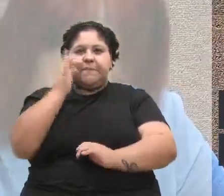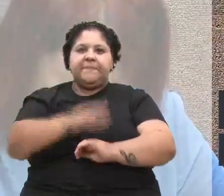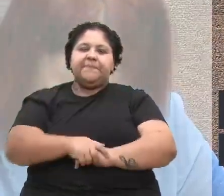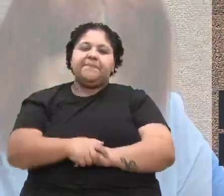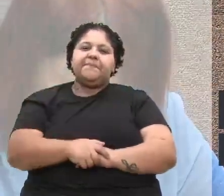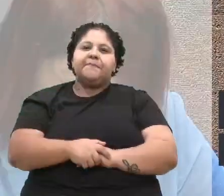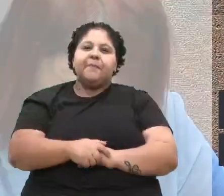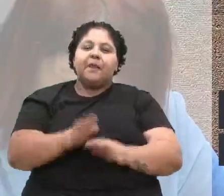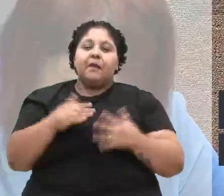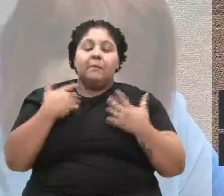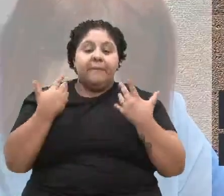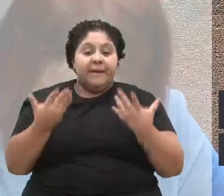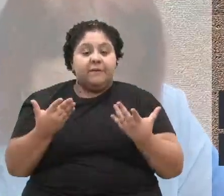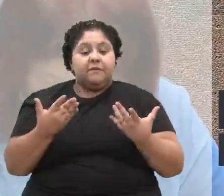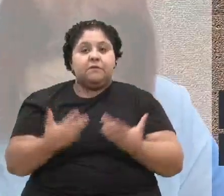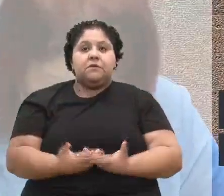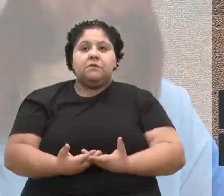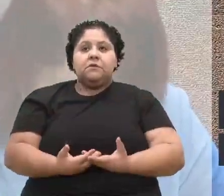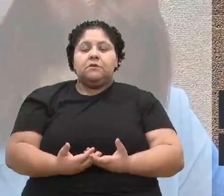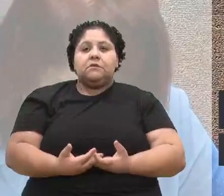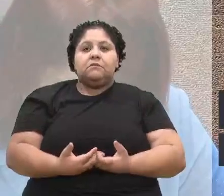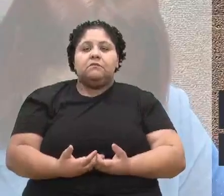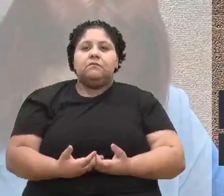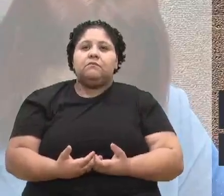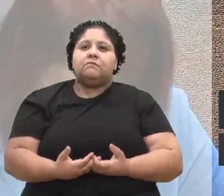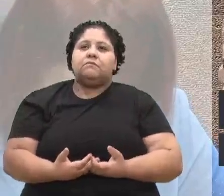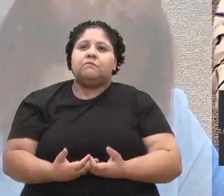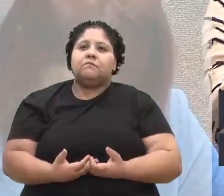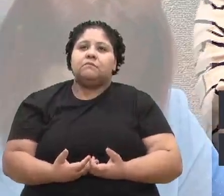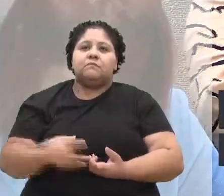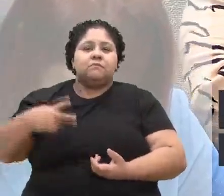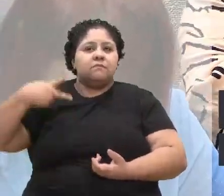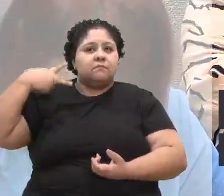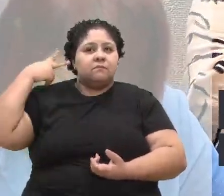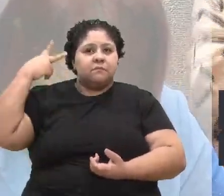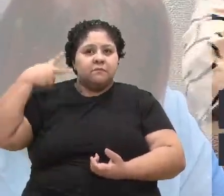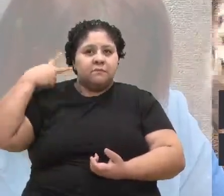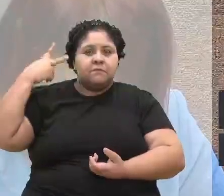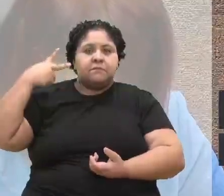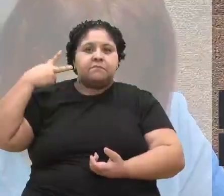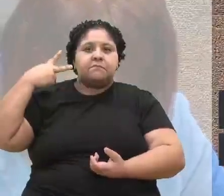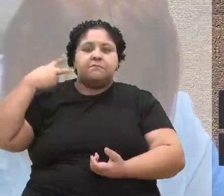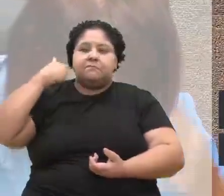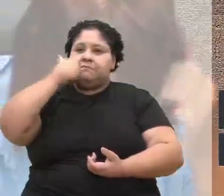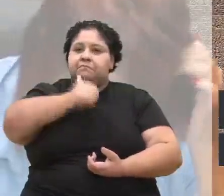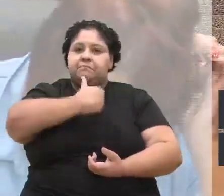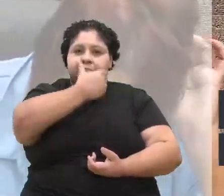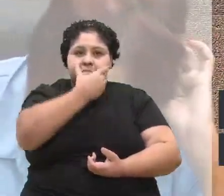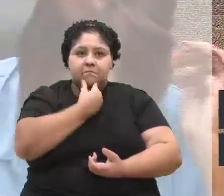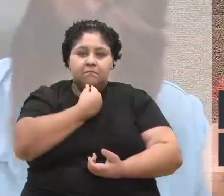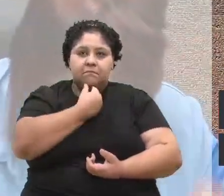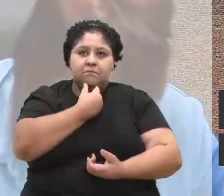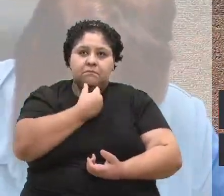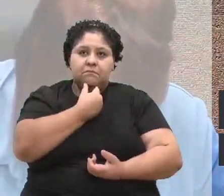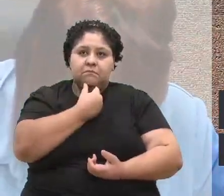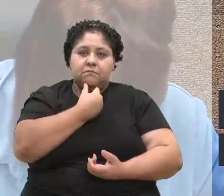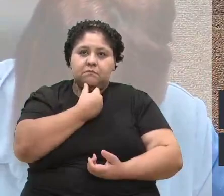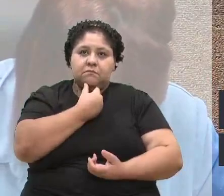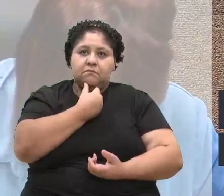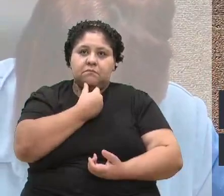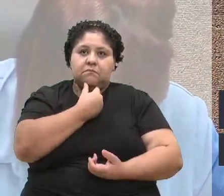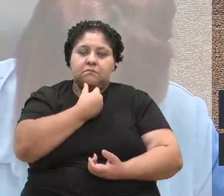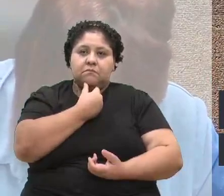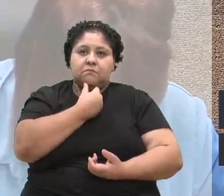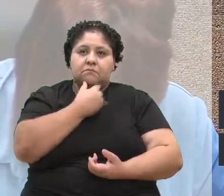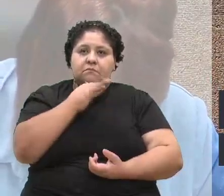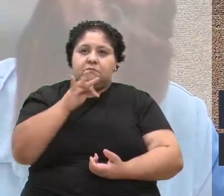Bem, senhoras e senhores vereadores e senhoras vereadoras, o senhor